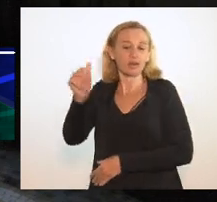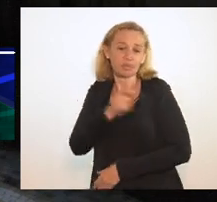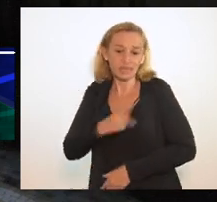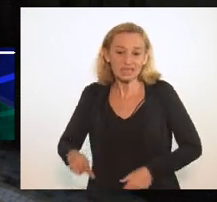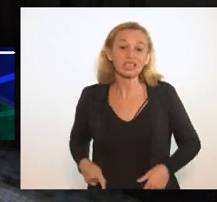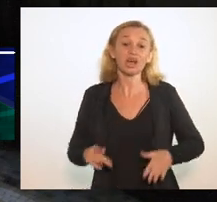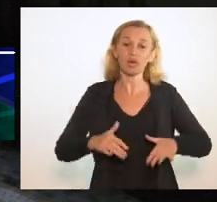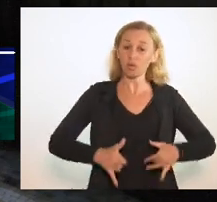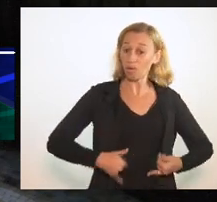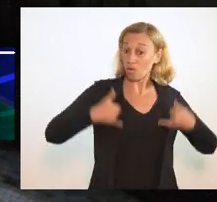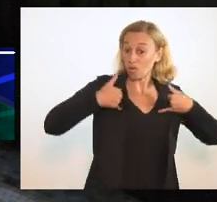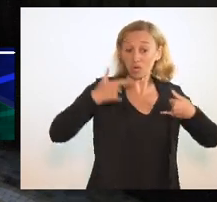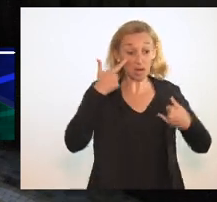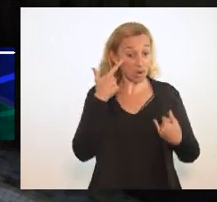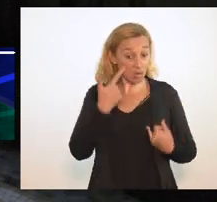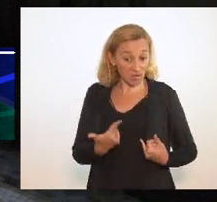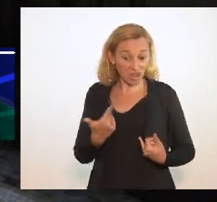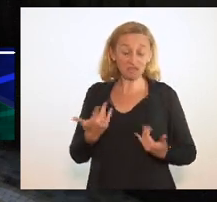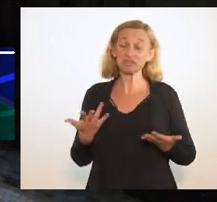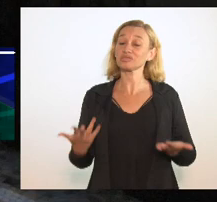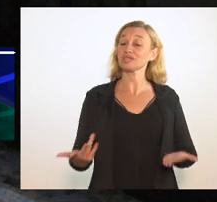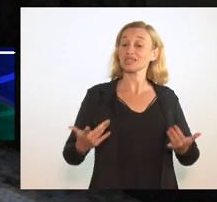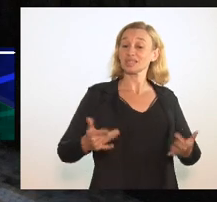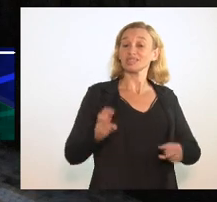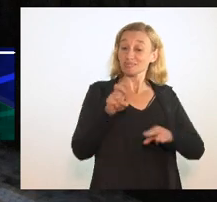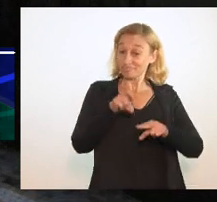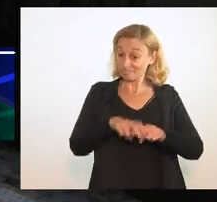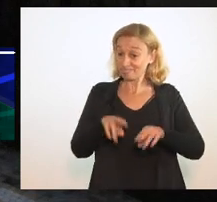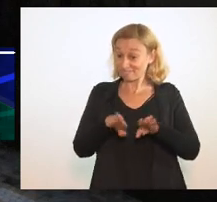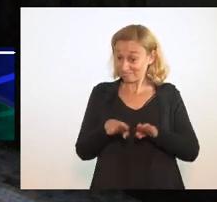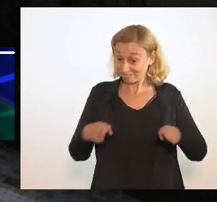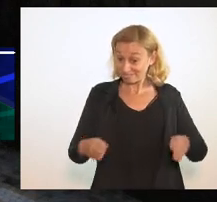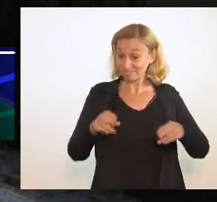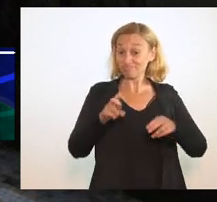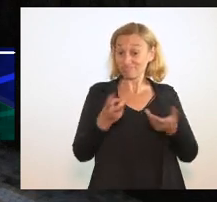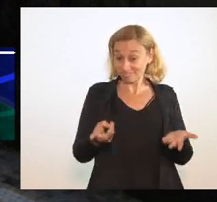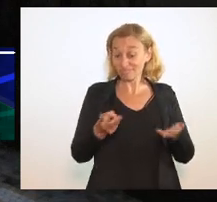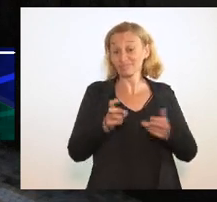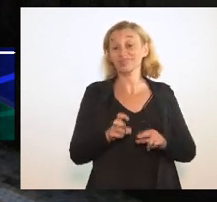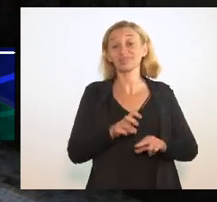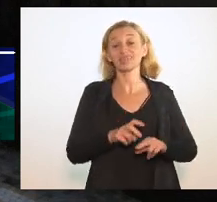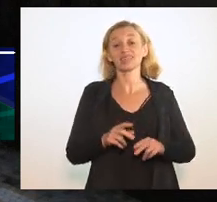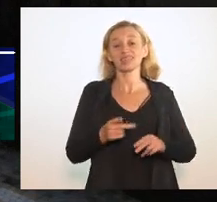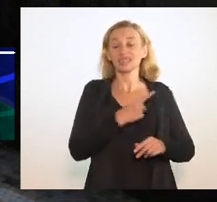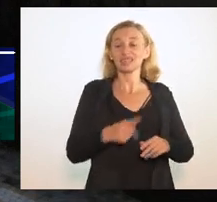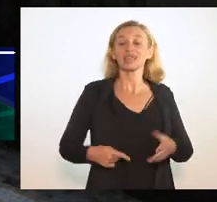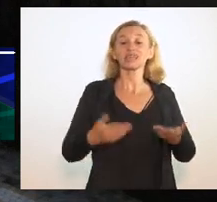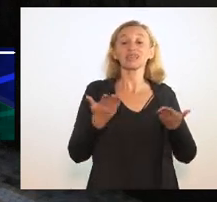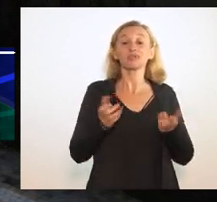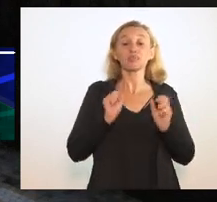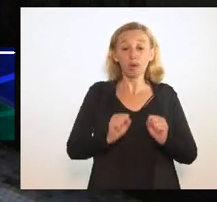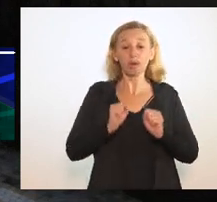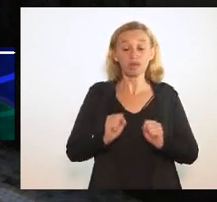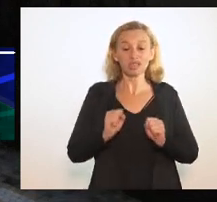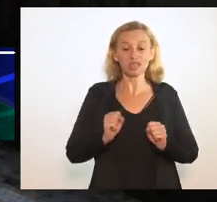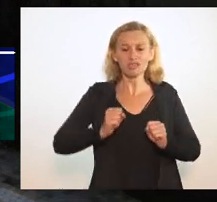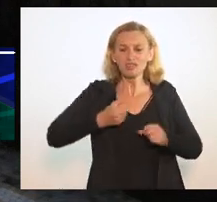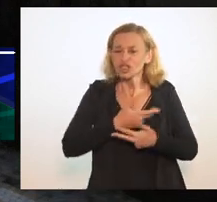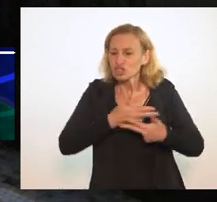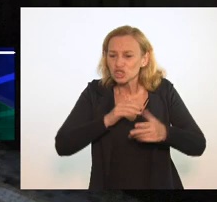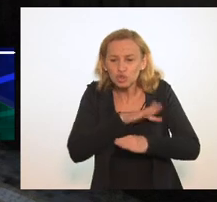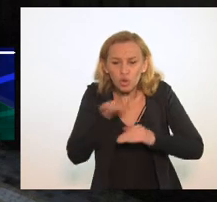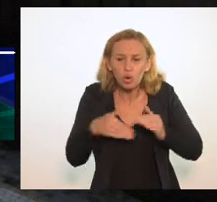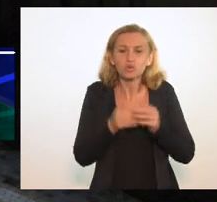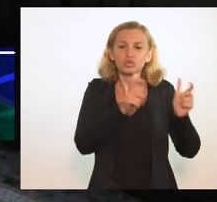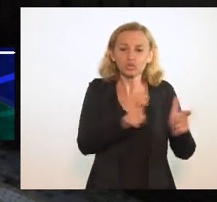muito orgulho que vejo Vossa Excelência assumir esse lugar por essa sessão, mas que a gente possa assumir todos os